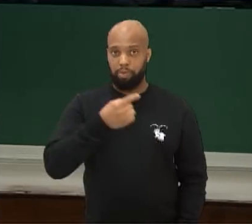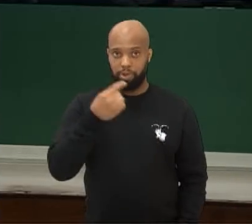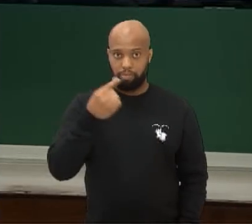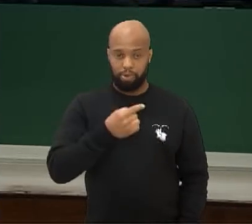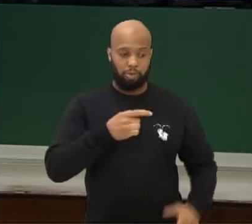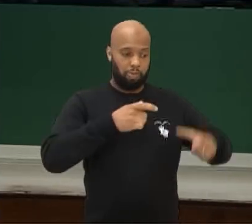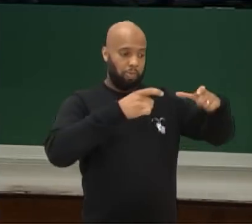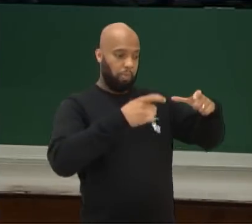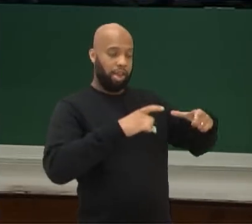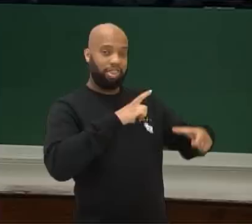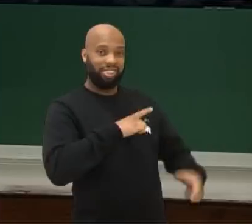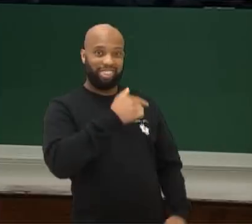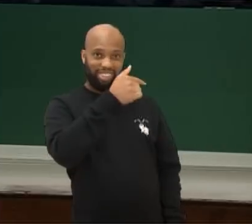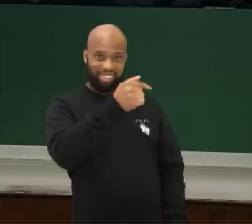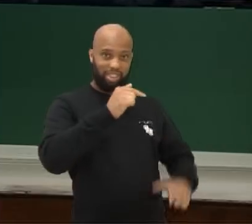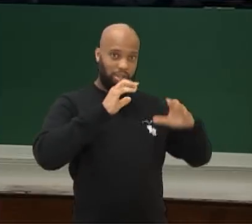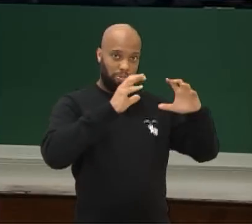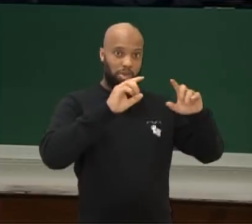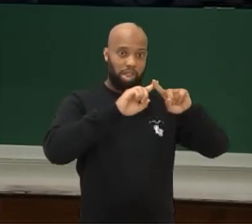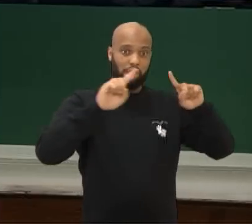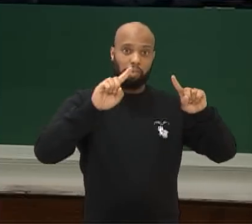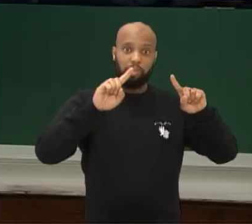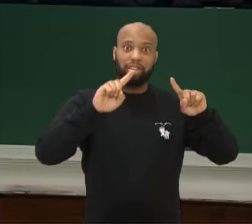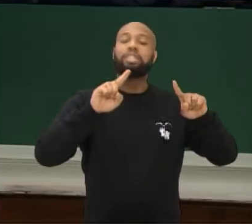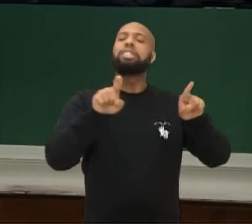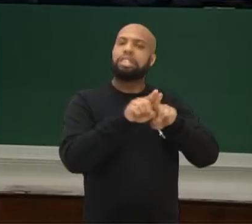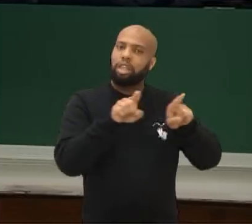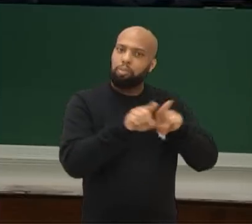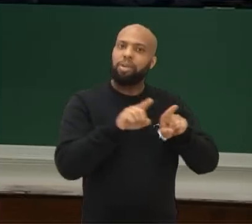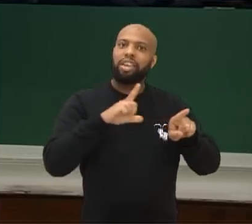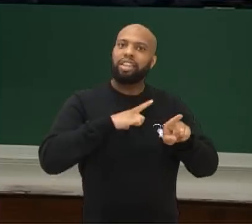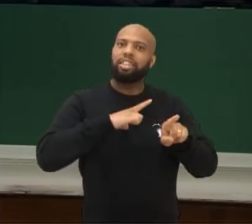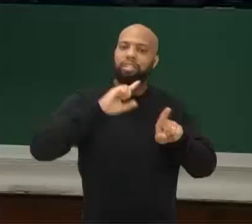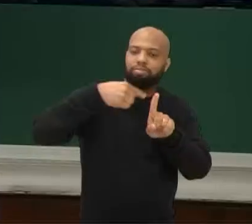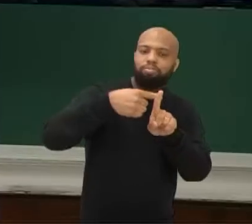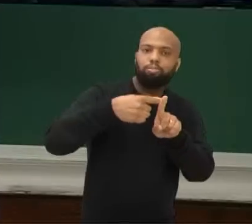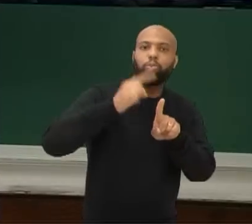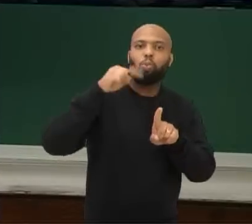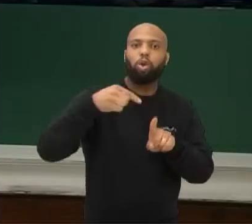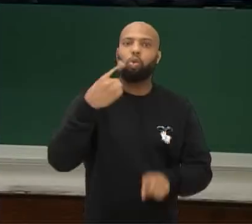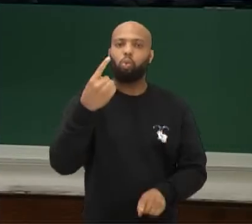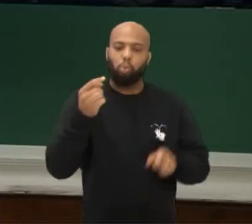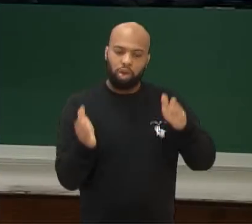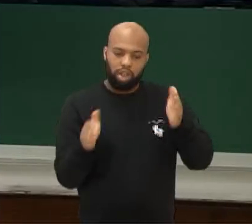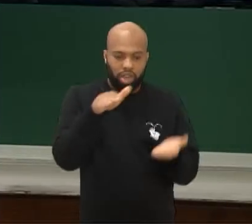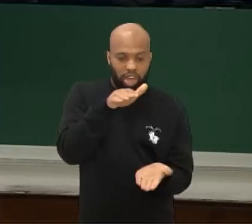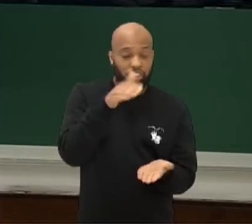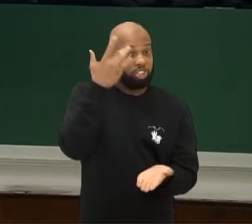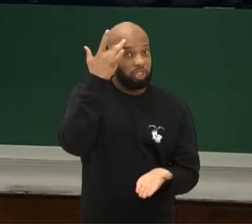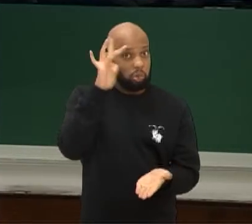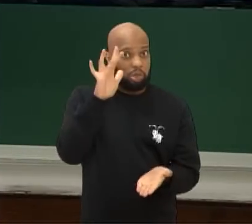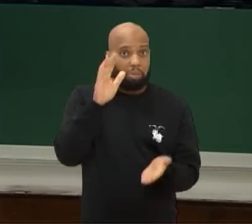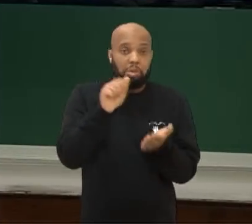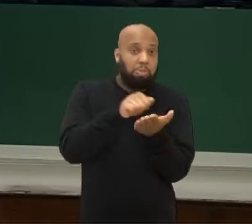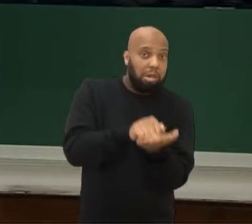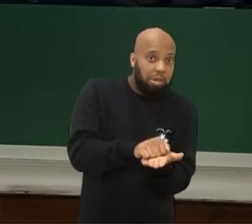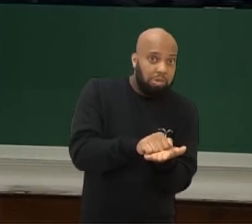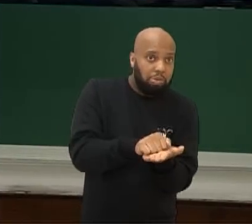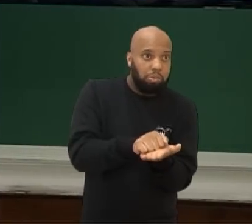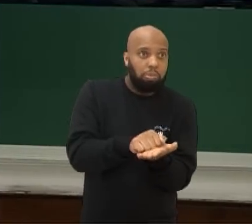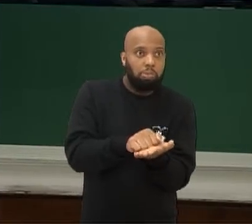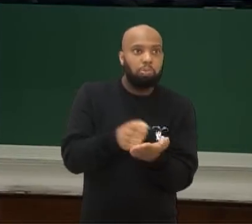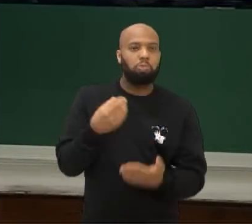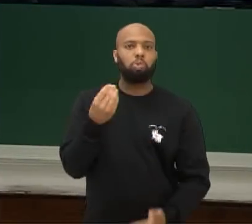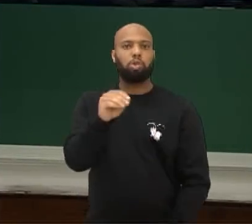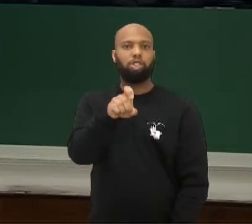7 bolinhas, mais uma caixa, que é um valor desconhecido, eu não sei qual é, 7. Então, primeiro prato, 7